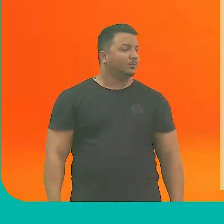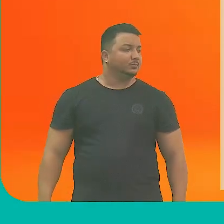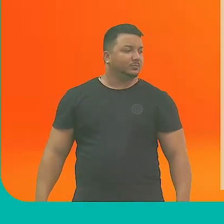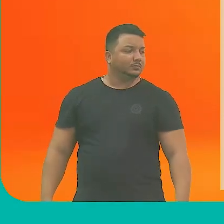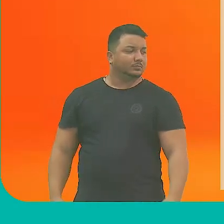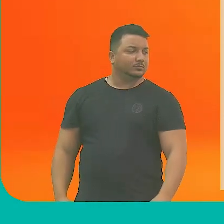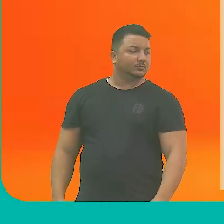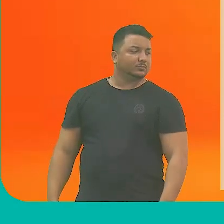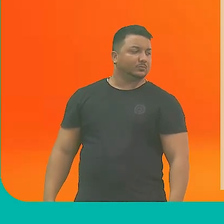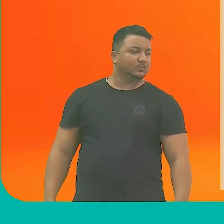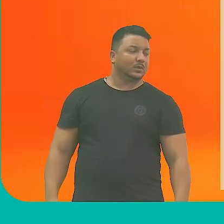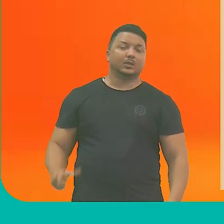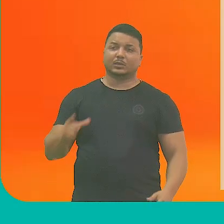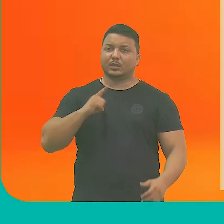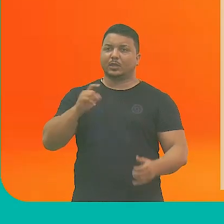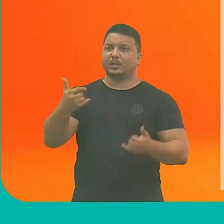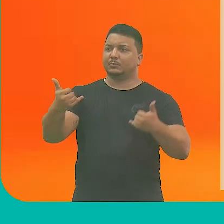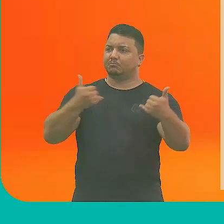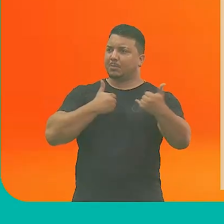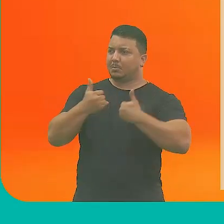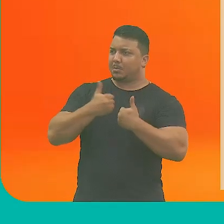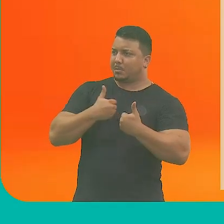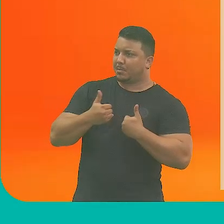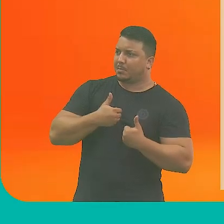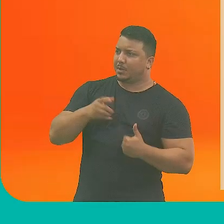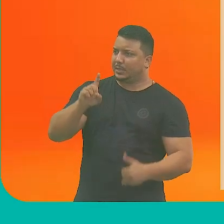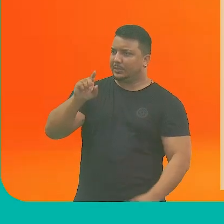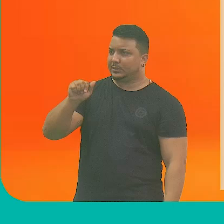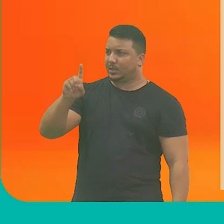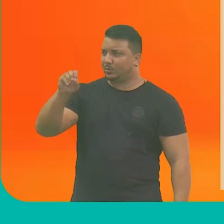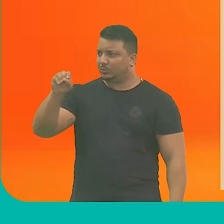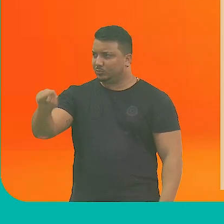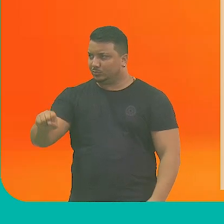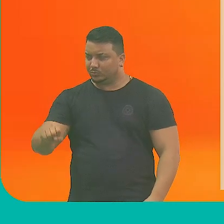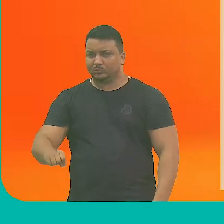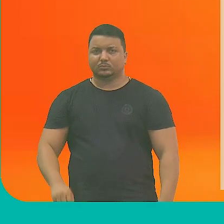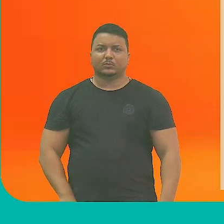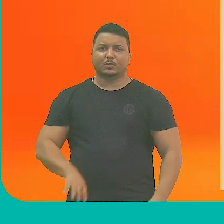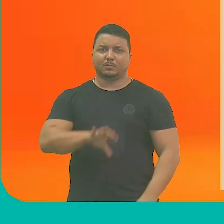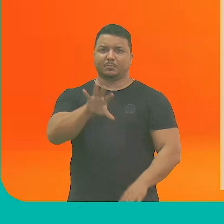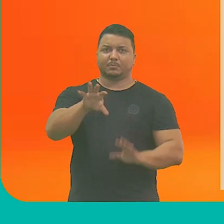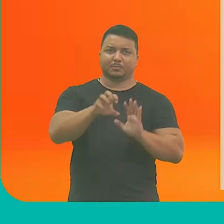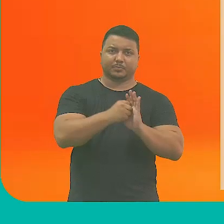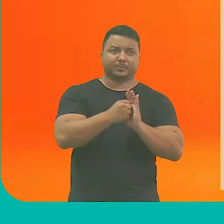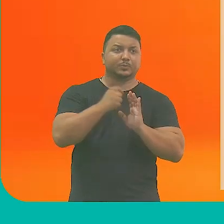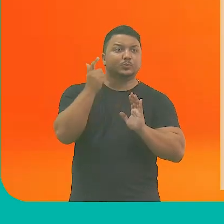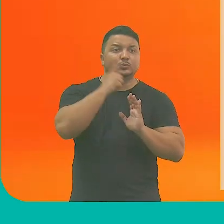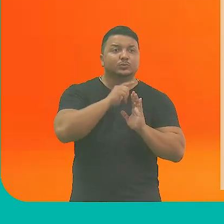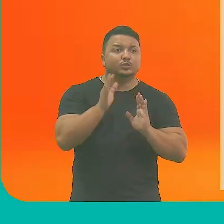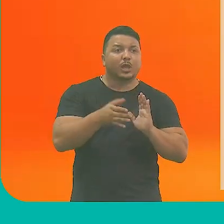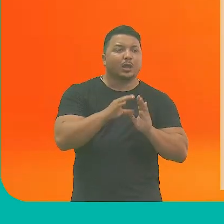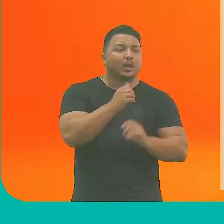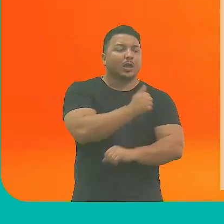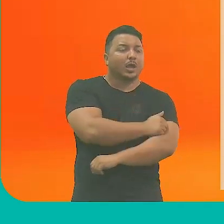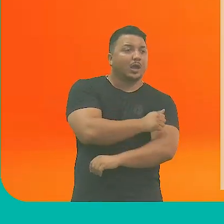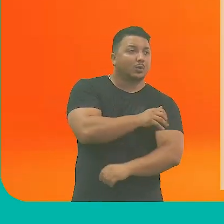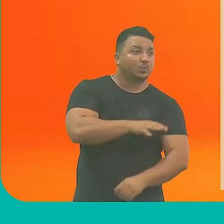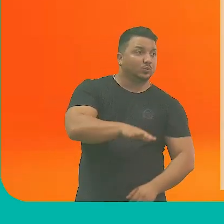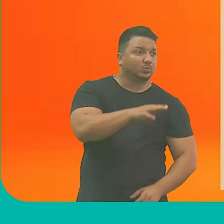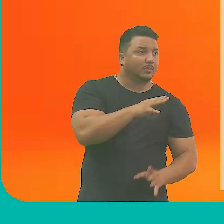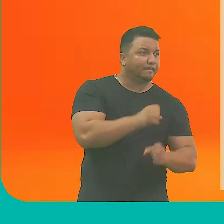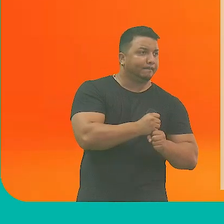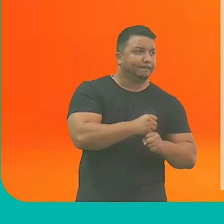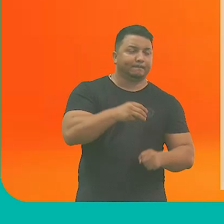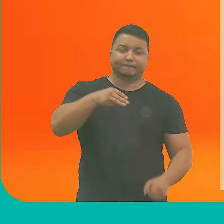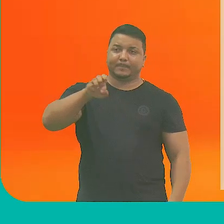assim: após a coleta de dados, os estudantes calcularam a média